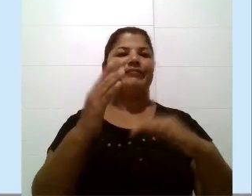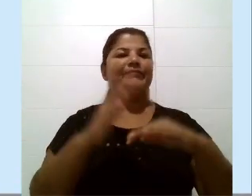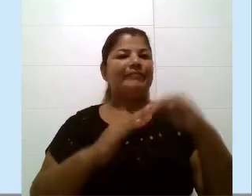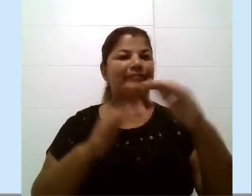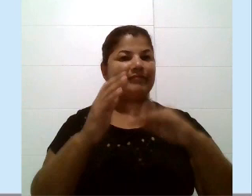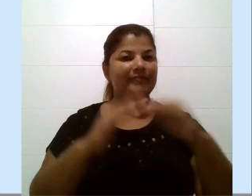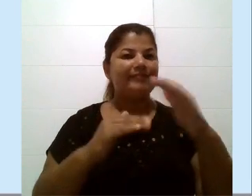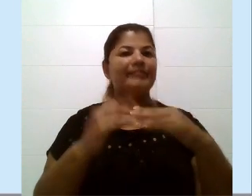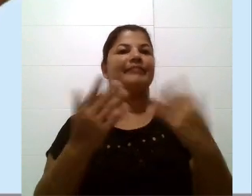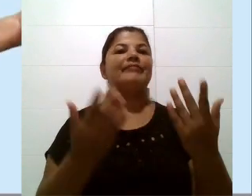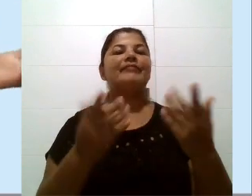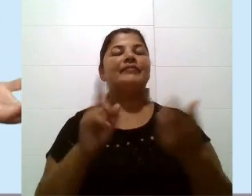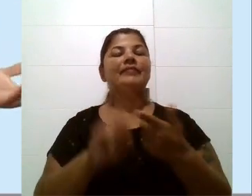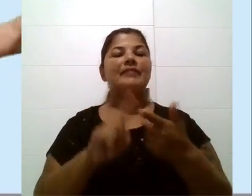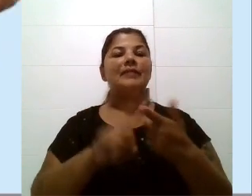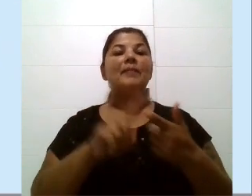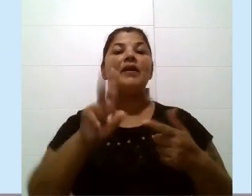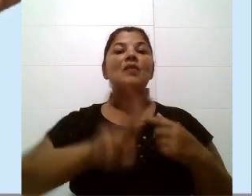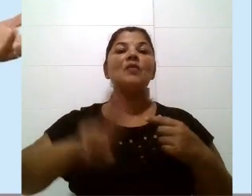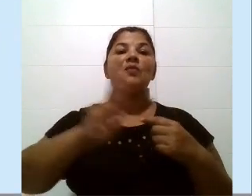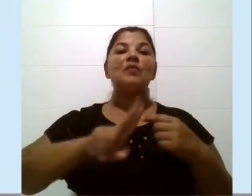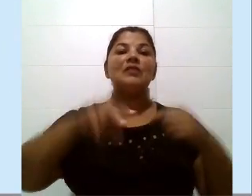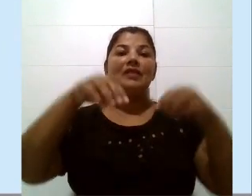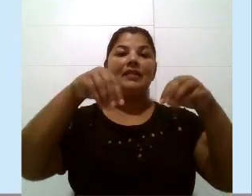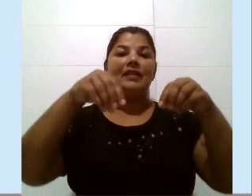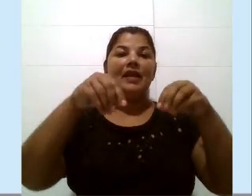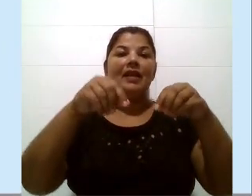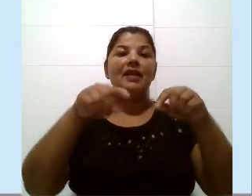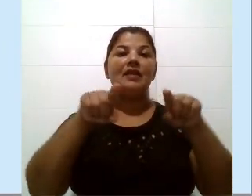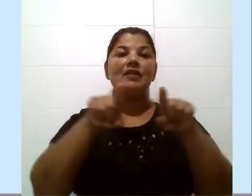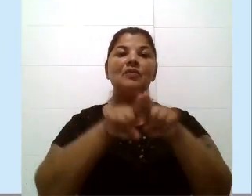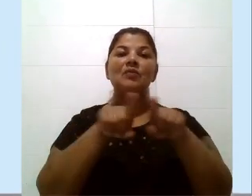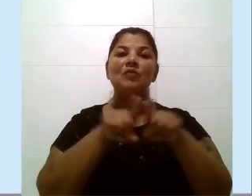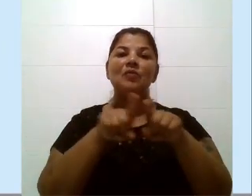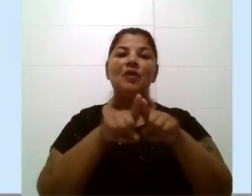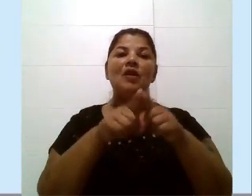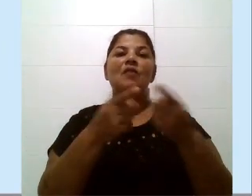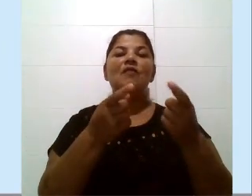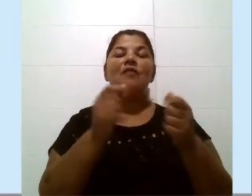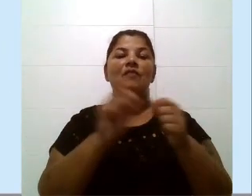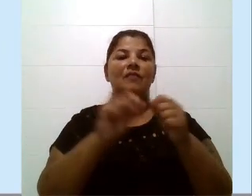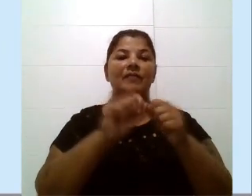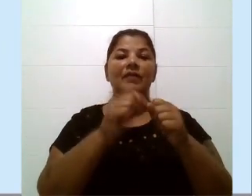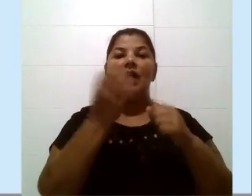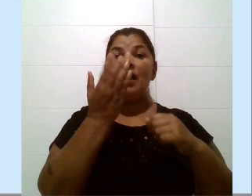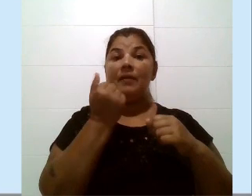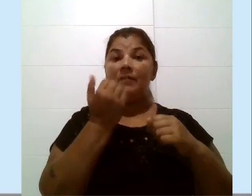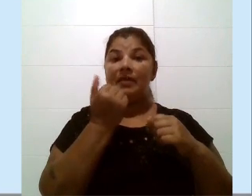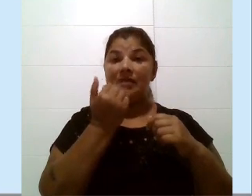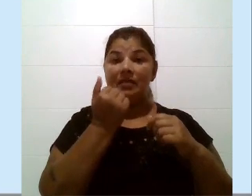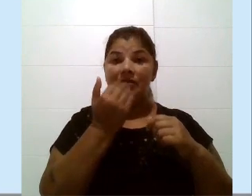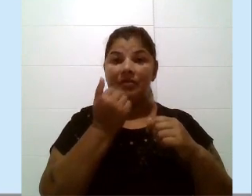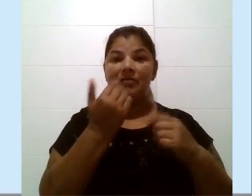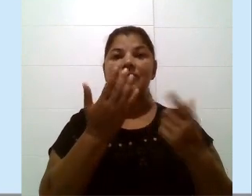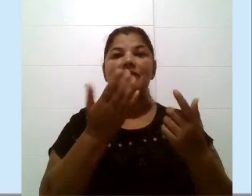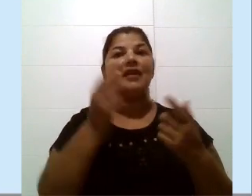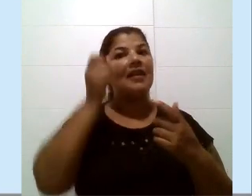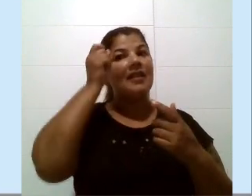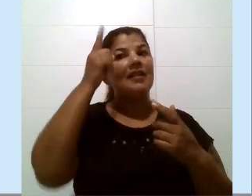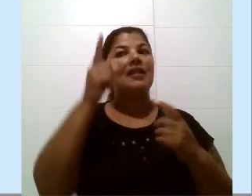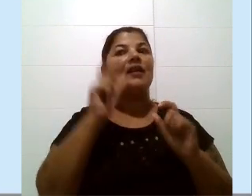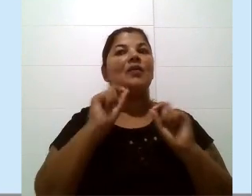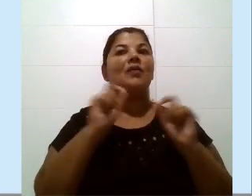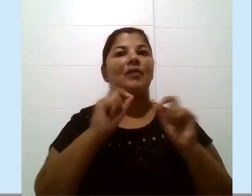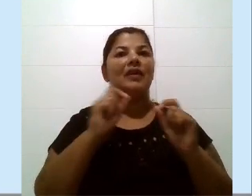tá? E a utilização também da terra em forma de produção de alimentos, tá? Que é aquela ideia que a gente